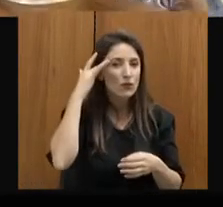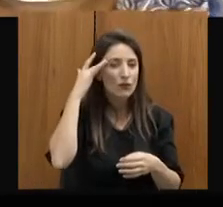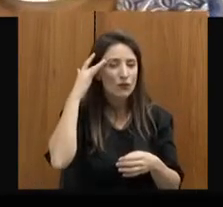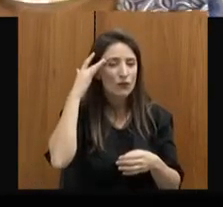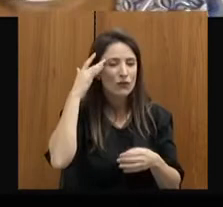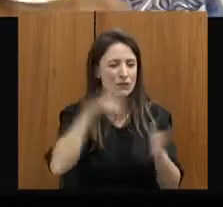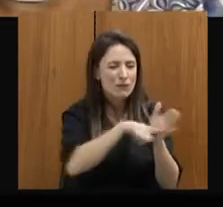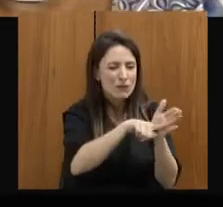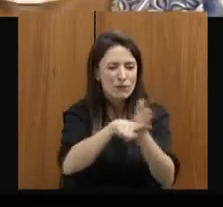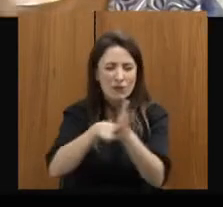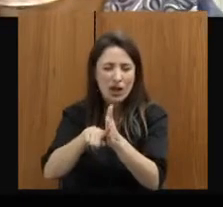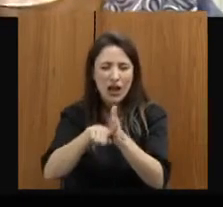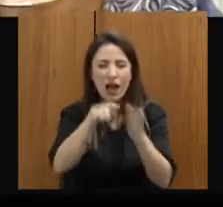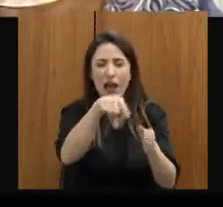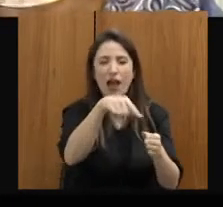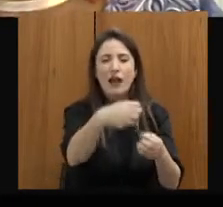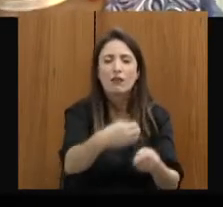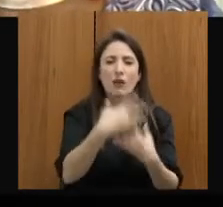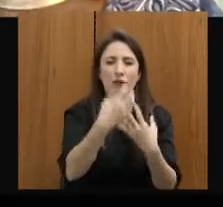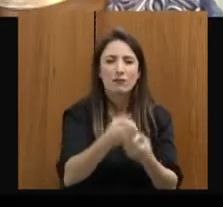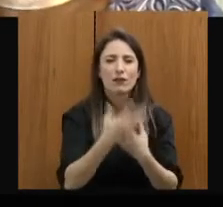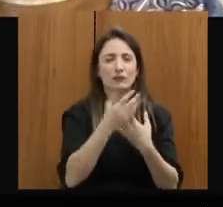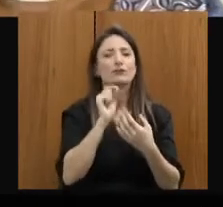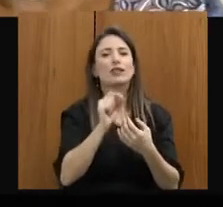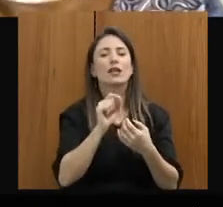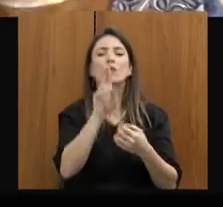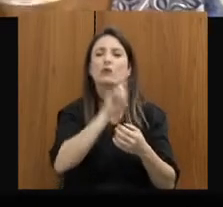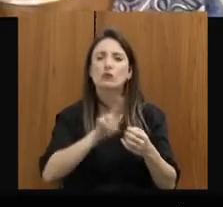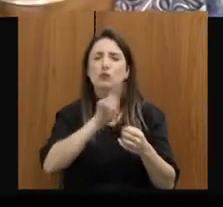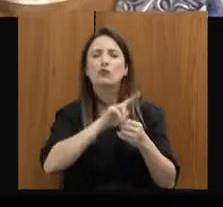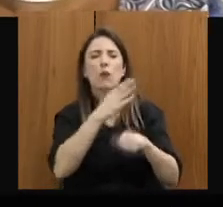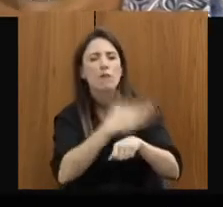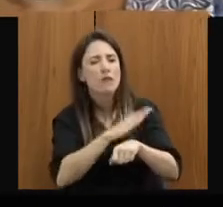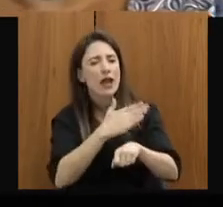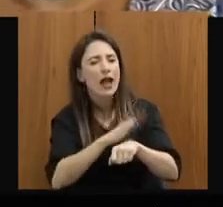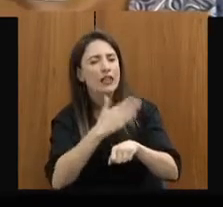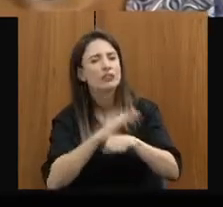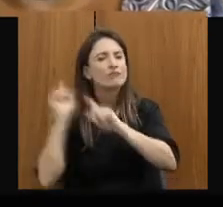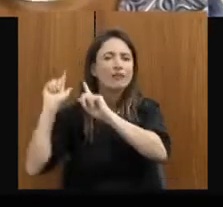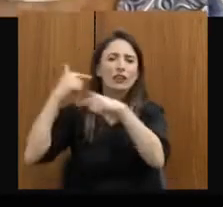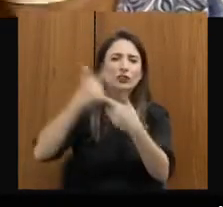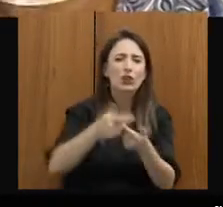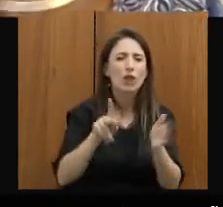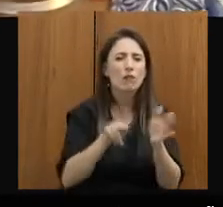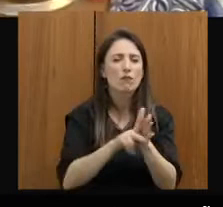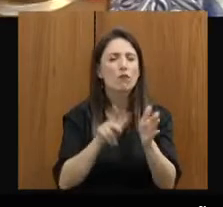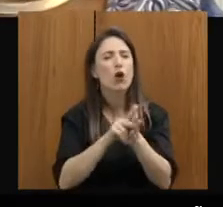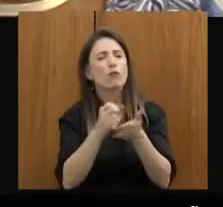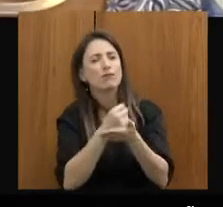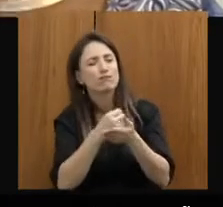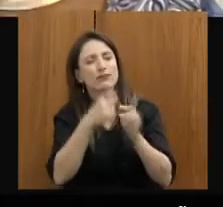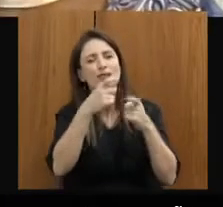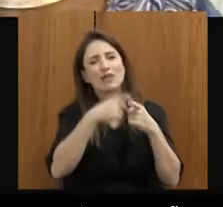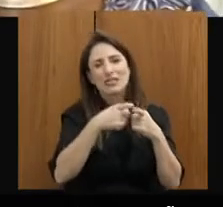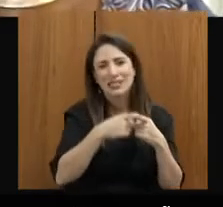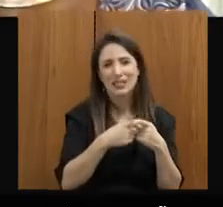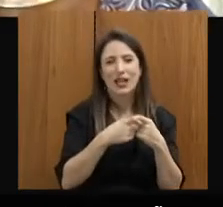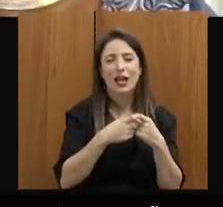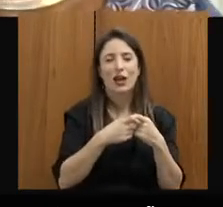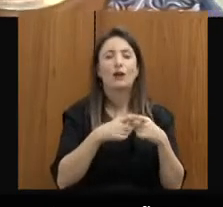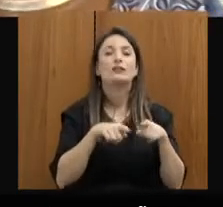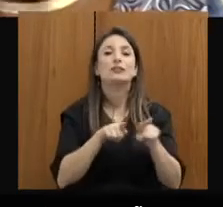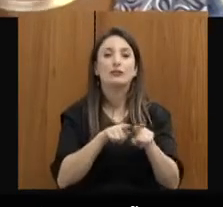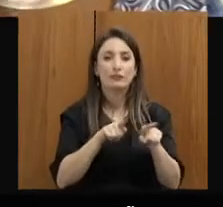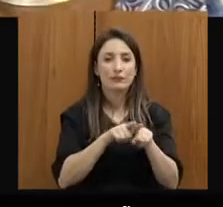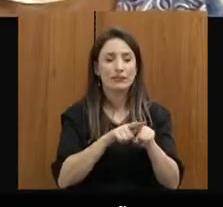com suas práticas medicinais tradicionais pessoas da comunidade e ajudá-las a encaminhar para o serviço